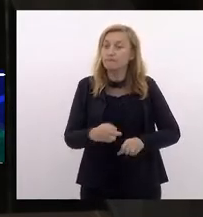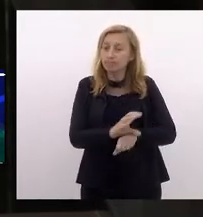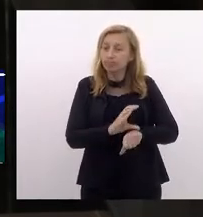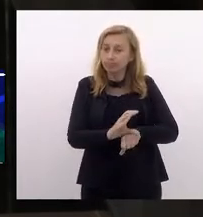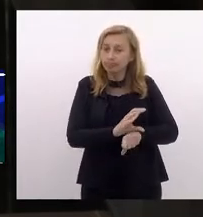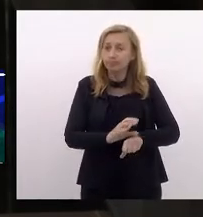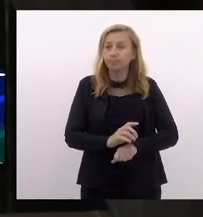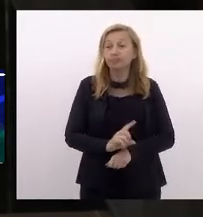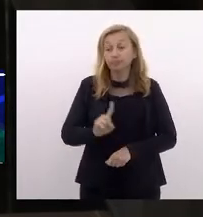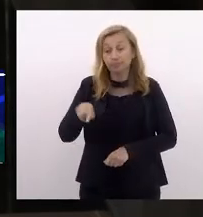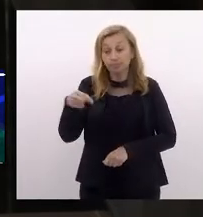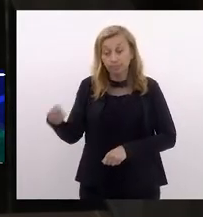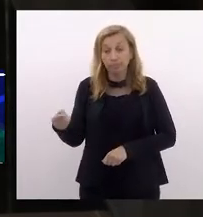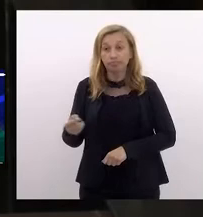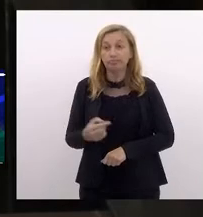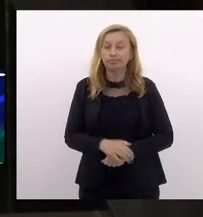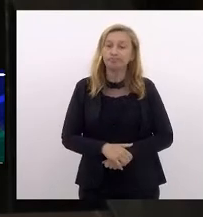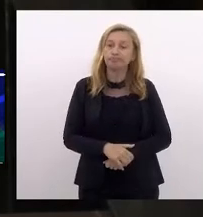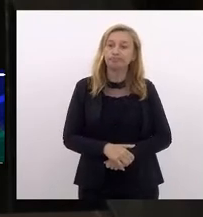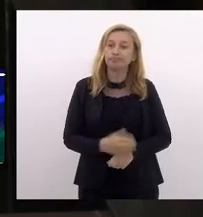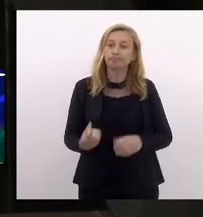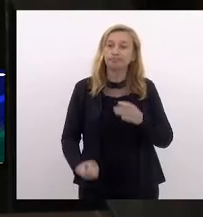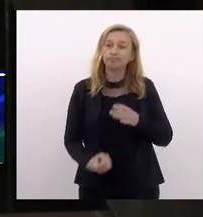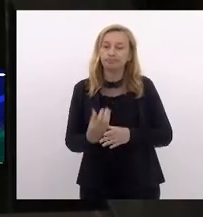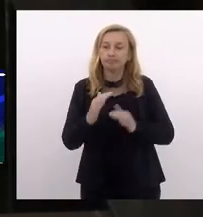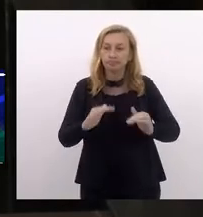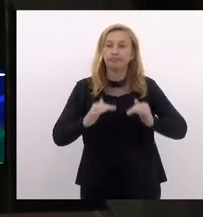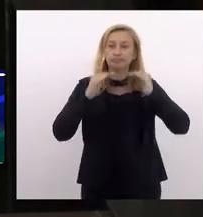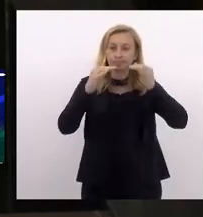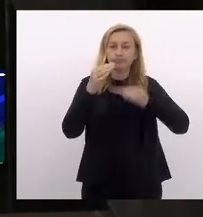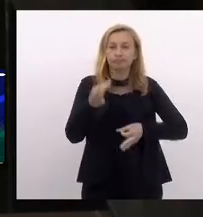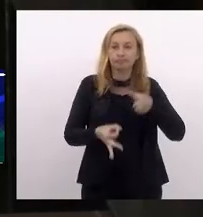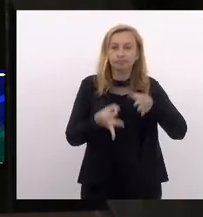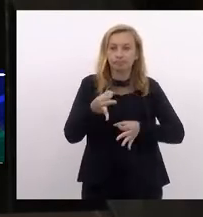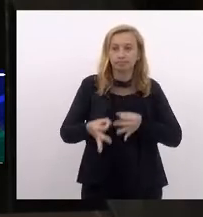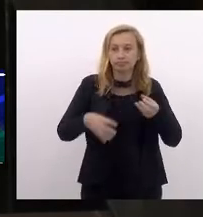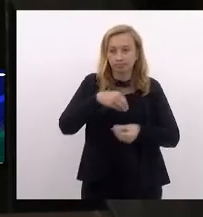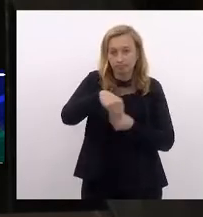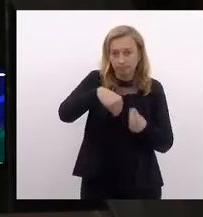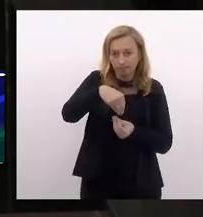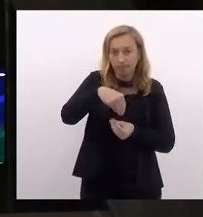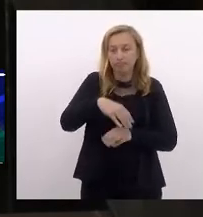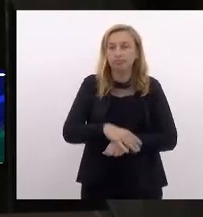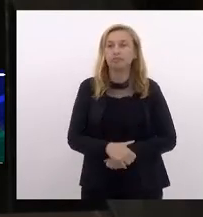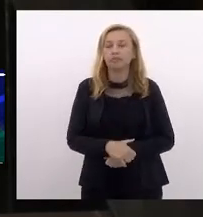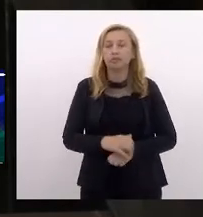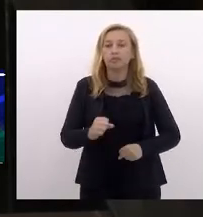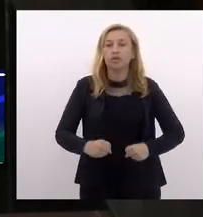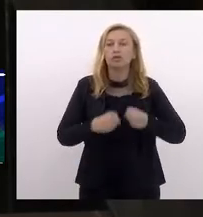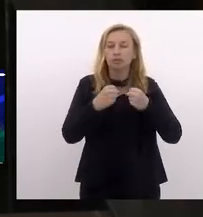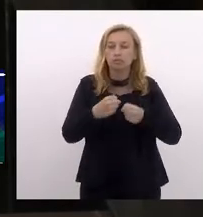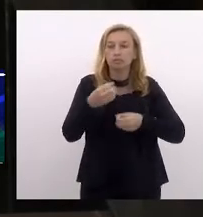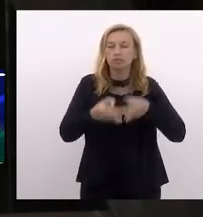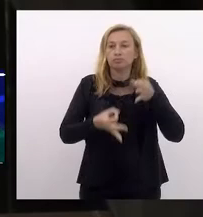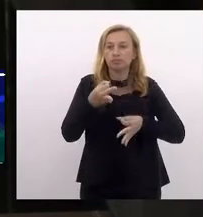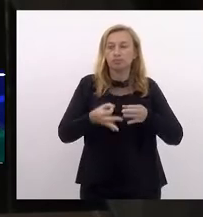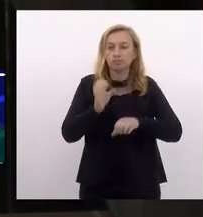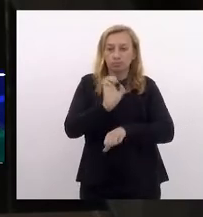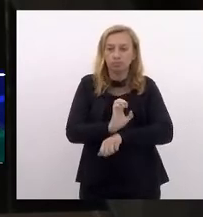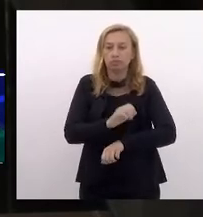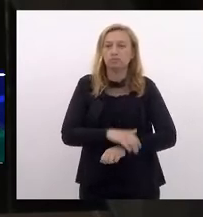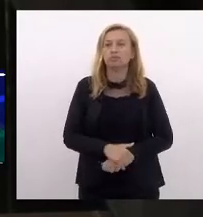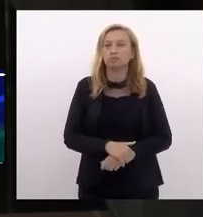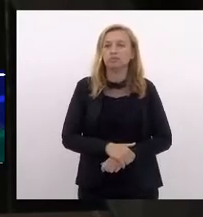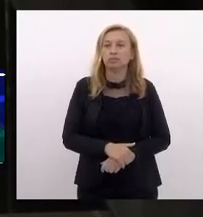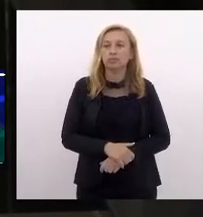após a instalação de um tribunal especial misto e do Poder Judiciário Estadual